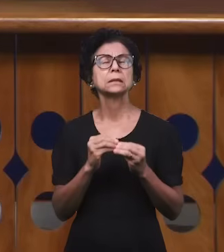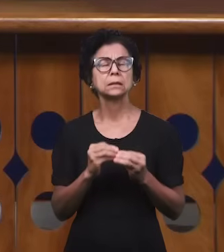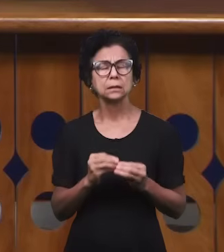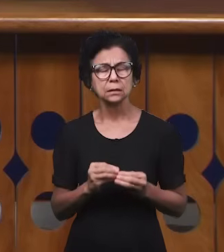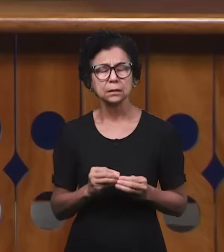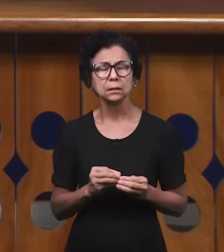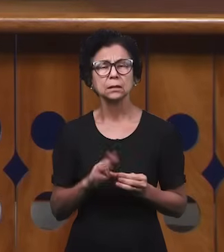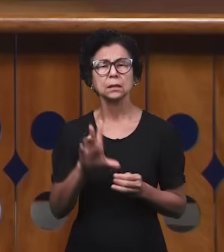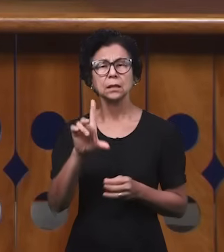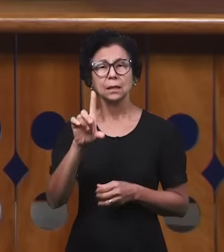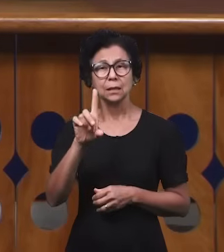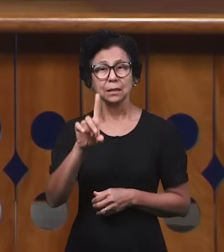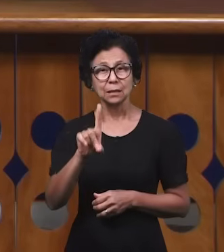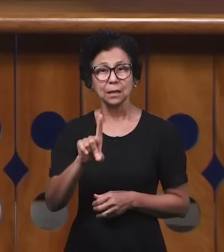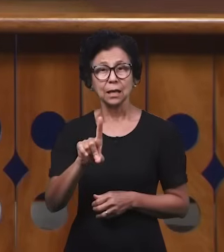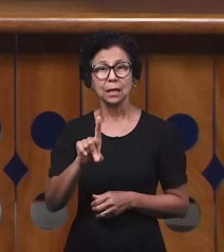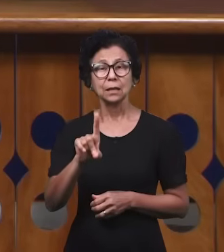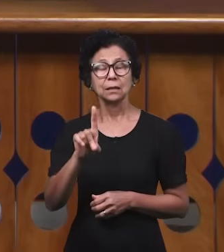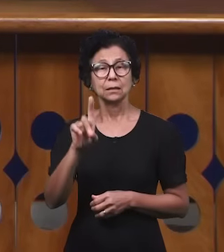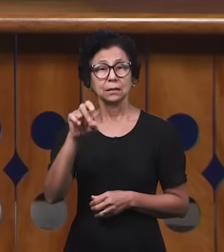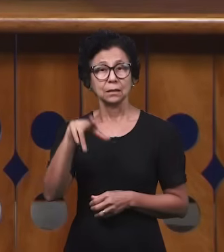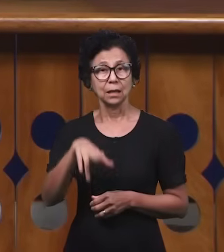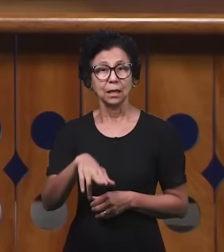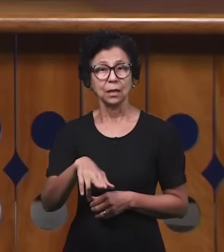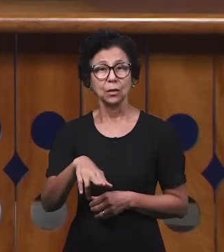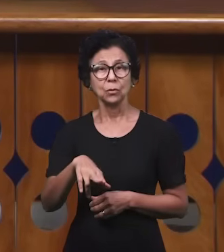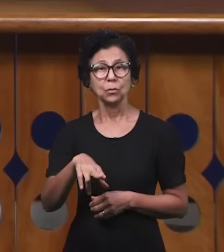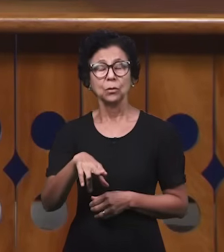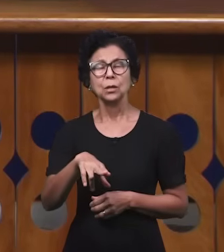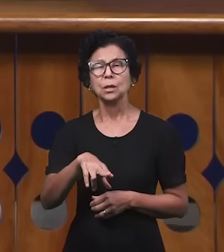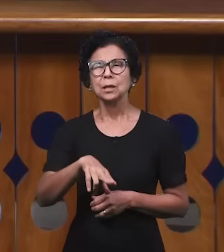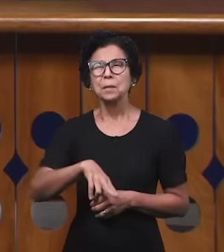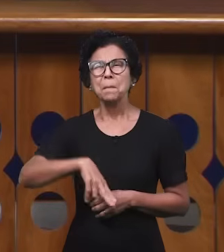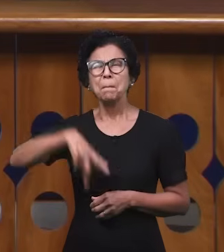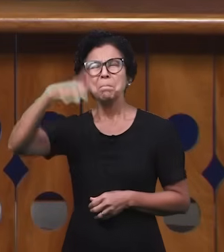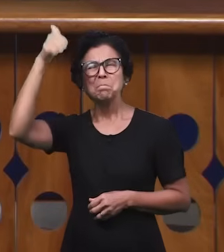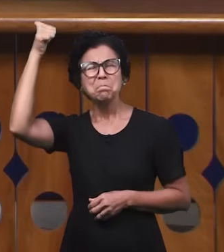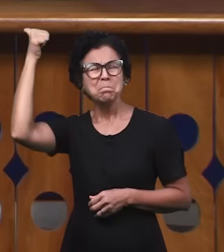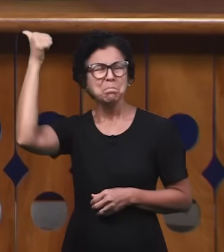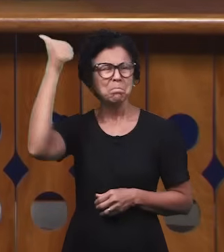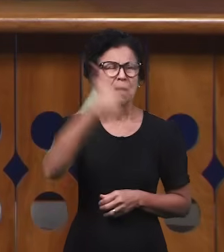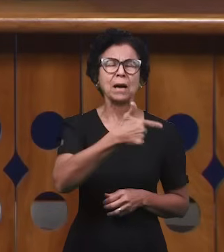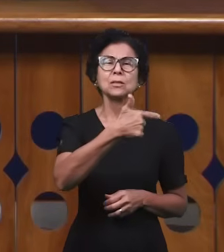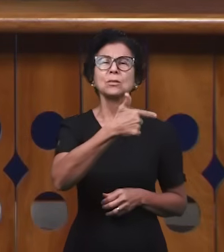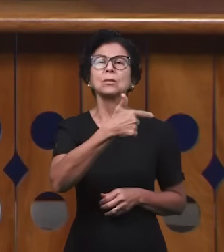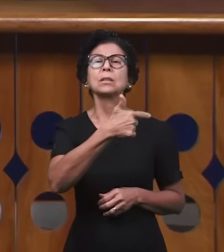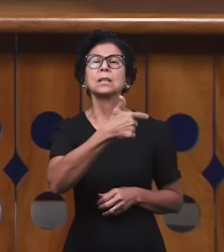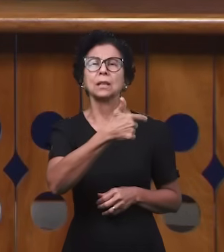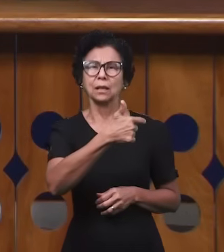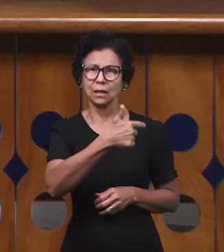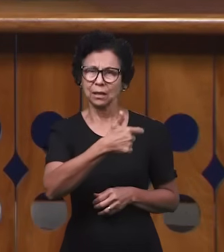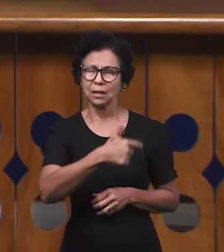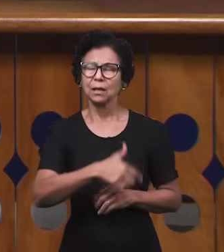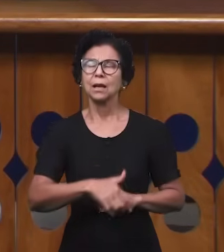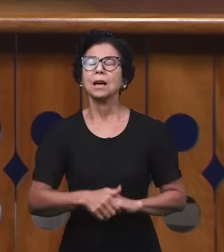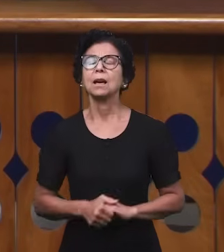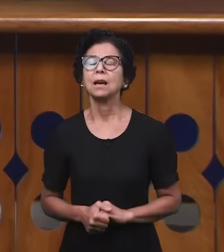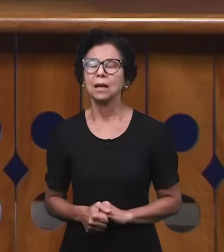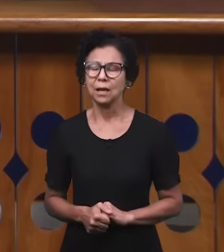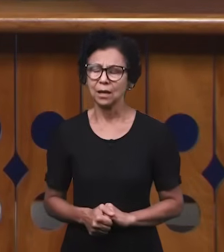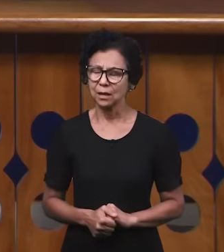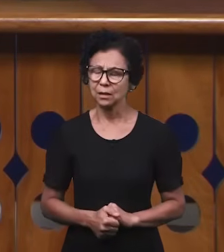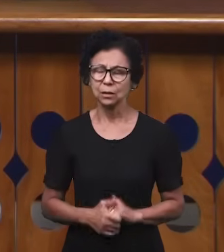10 vezes melhor do que os demais. Como diz o texto que nós lemos no início, e em toda a matéria